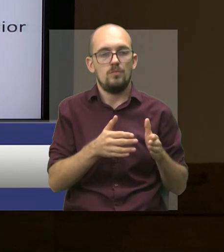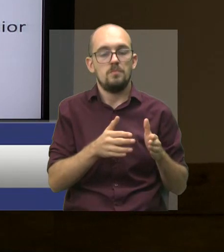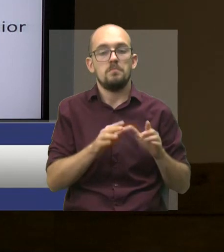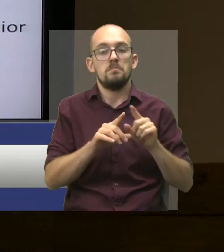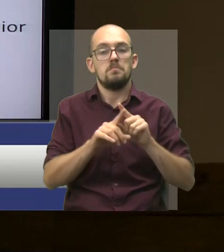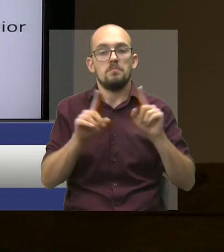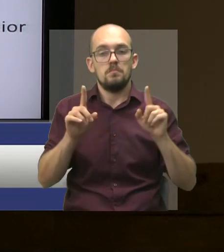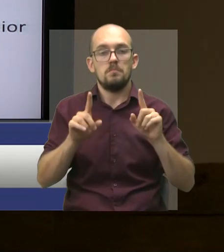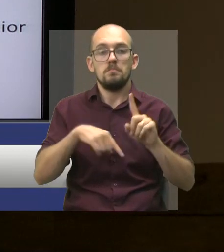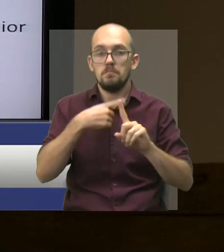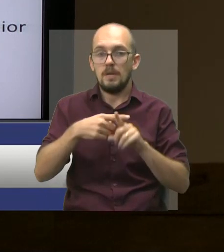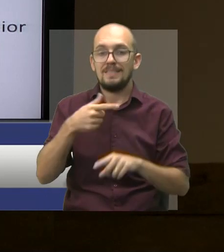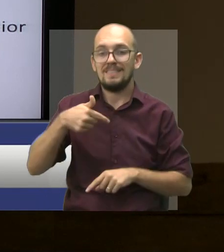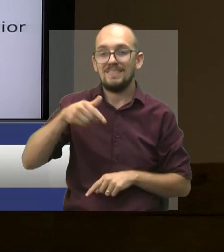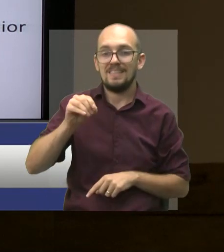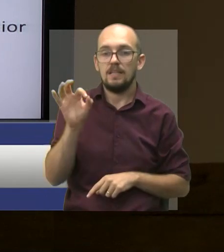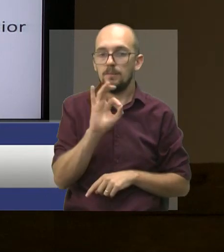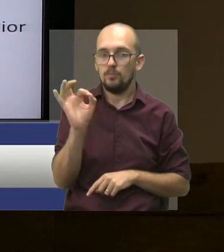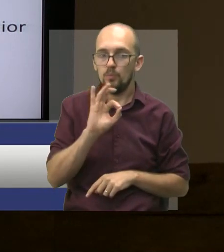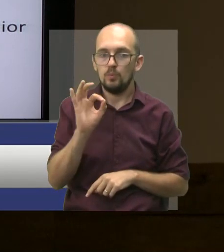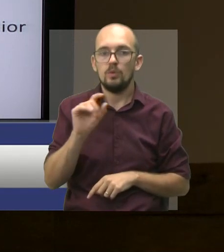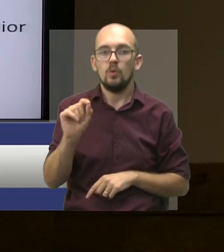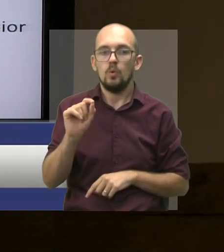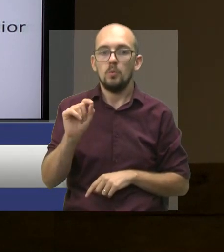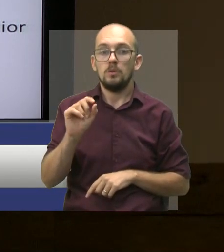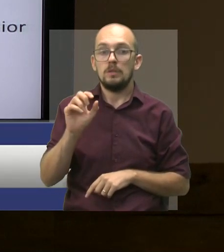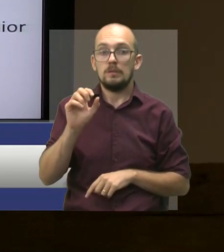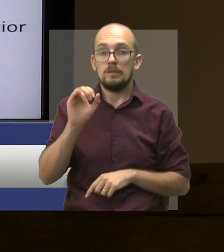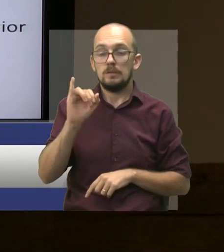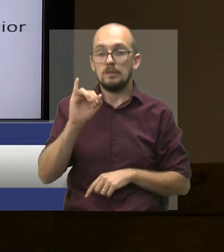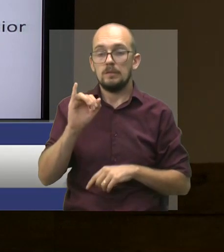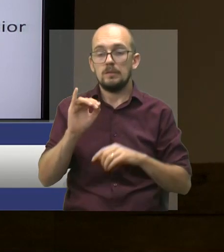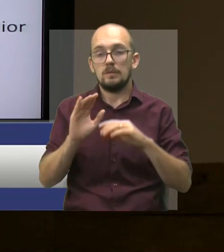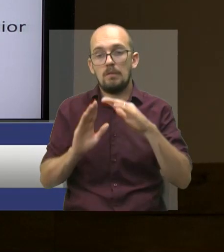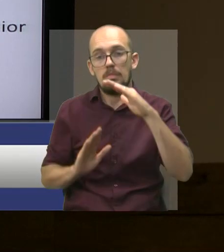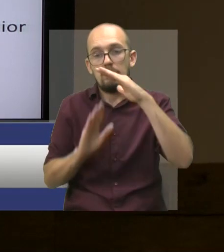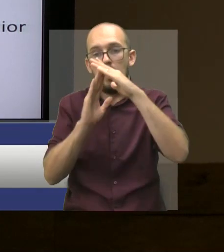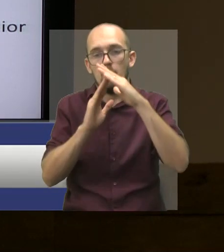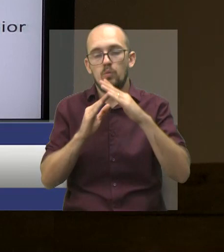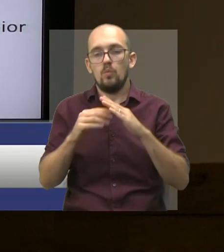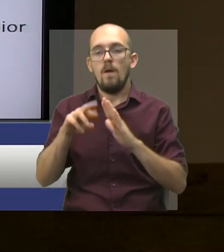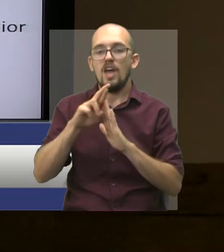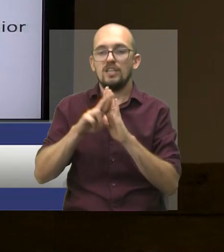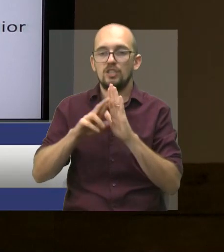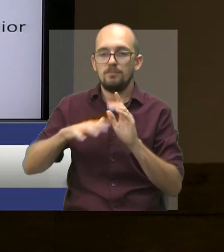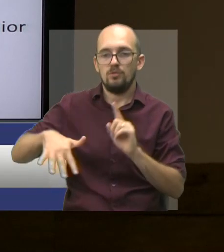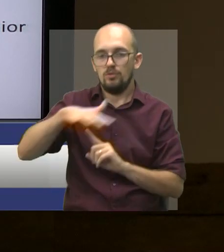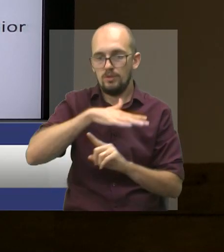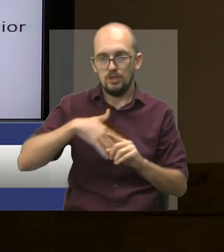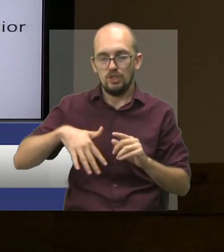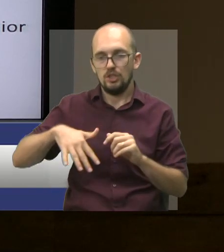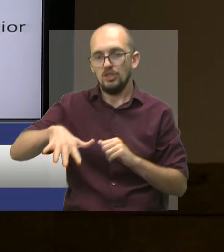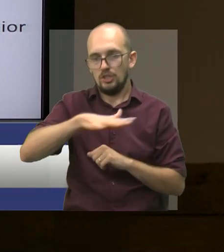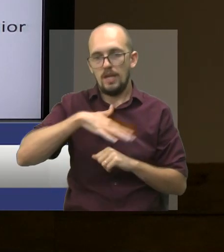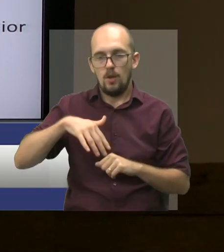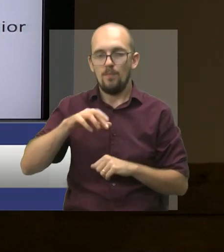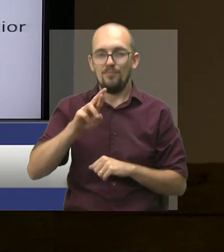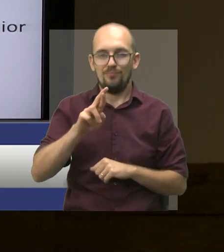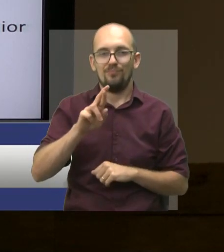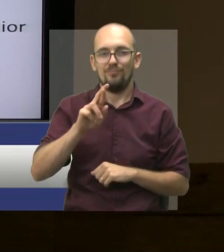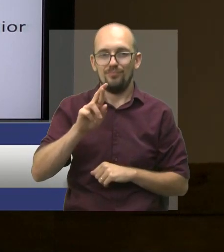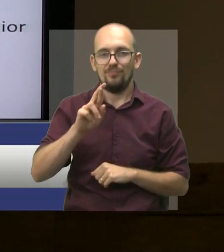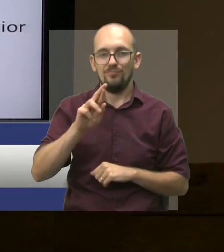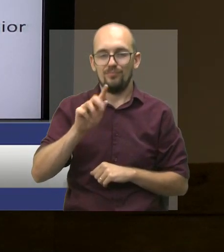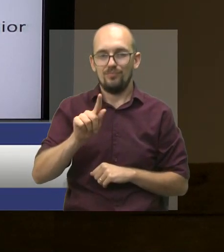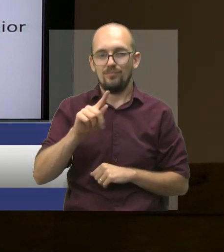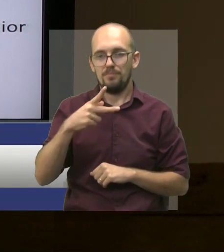Mais 70% da parcela que superar o teto do regime geral da Previdência Social. Já no regime geral da Previdência, é